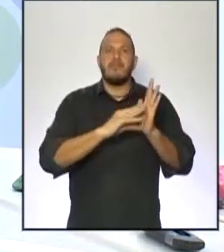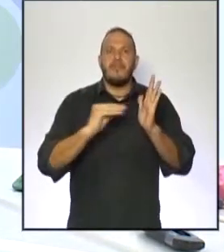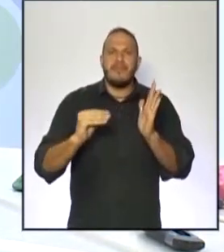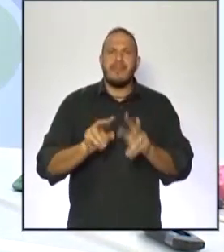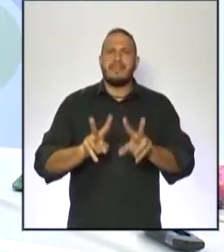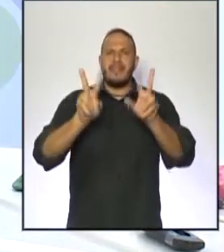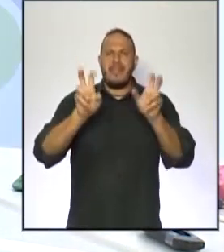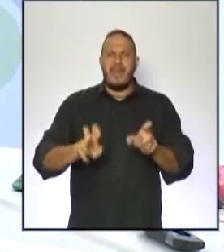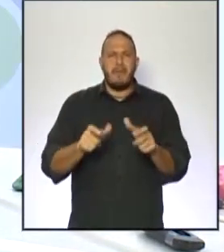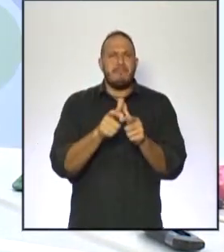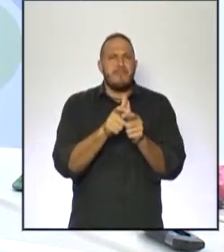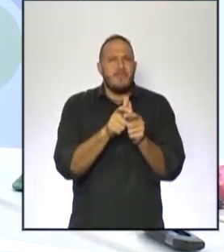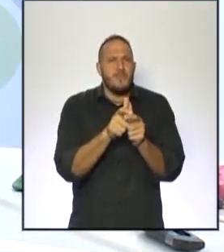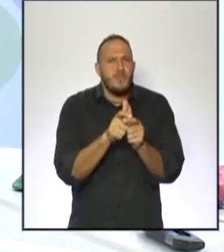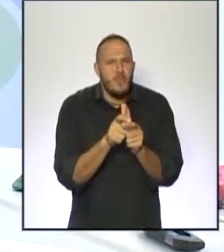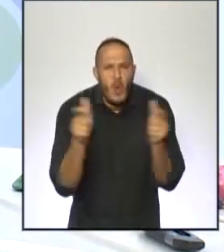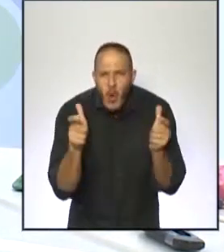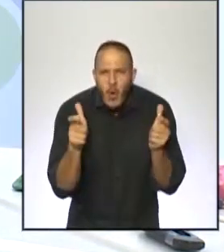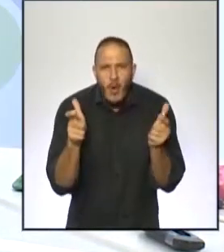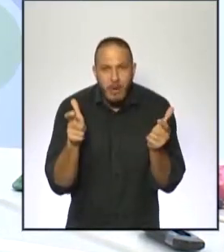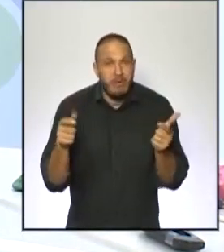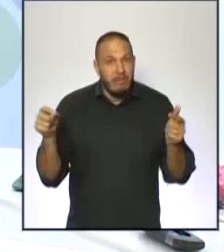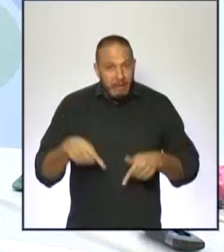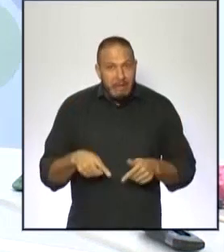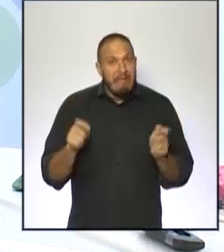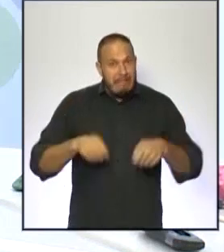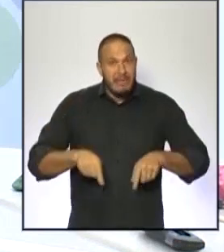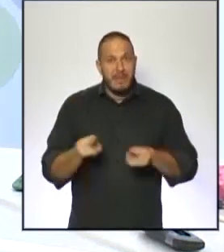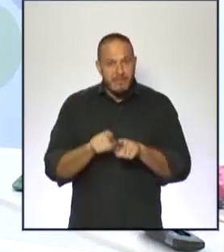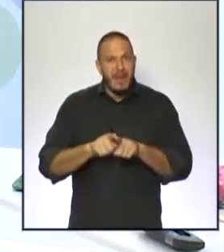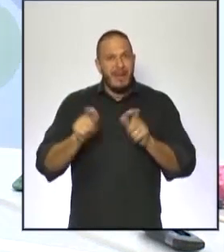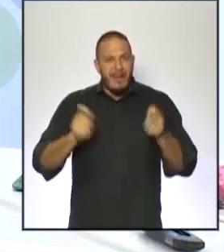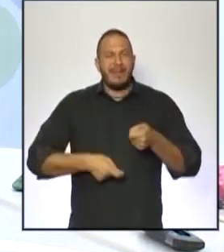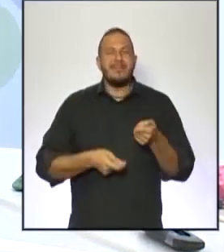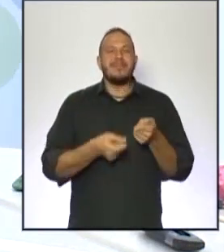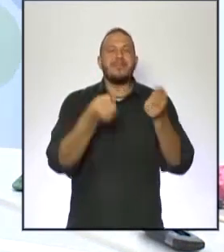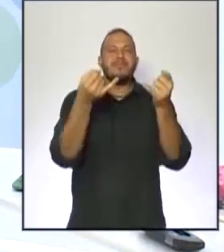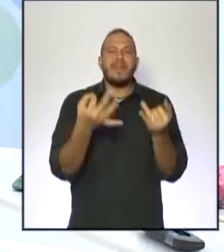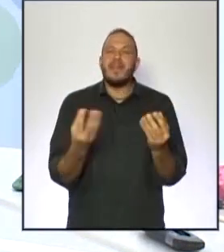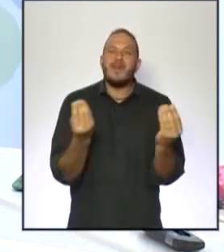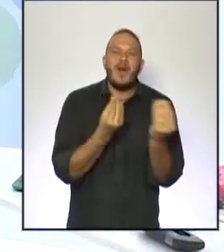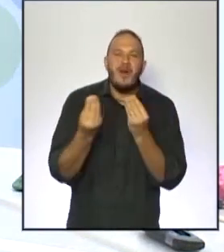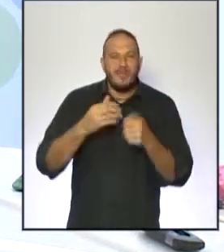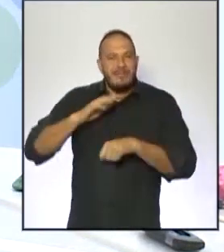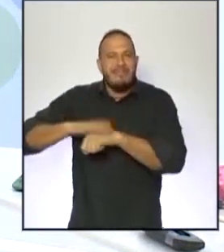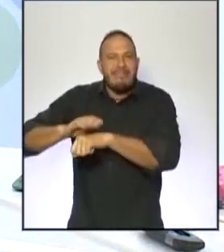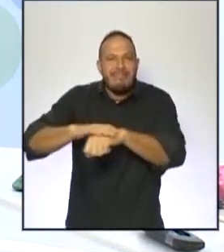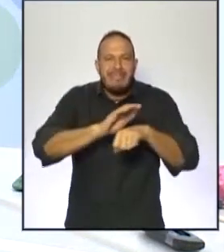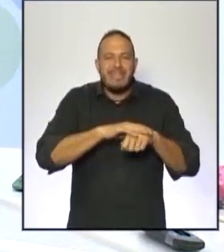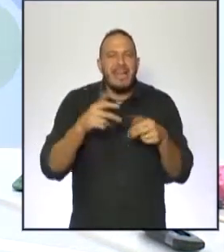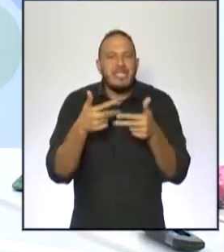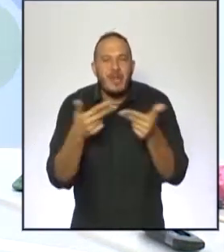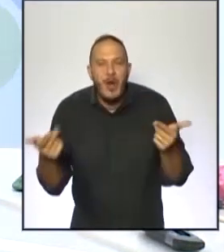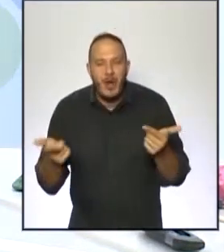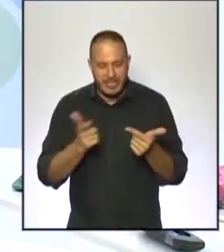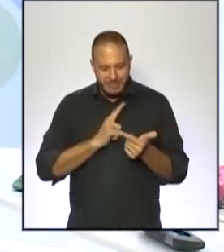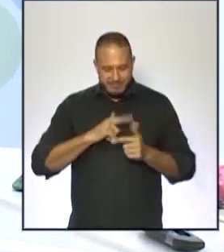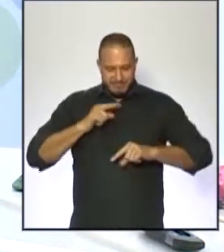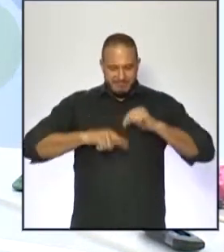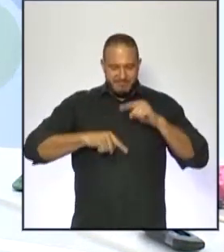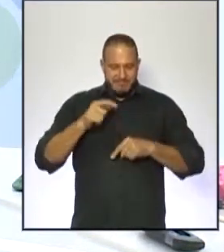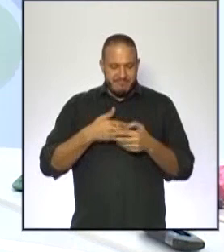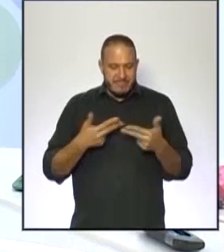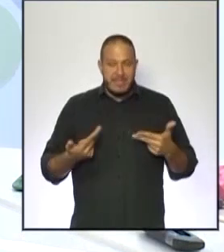é muito amplo, né? E aqui, então, nós estamos abordando como fazer as coisas com aquilo que nós temos na